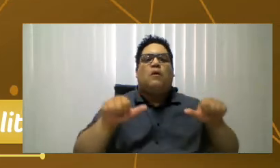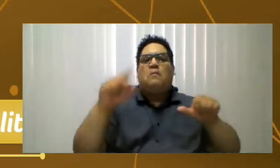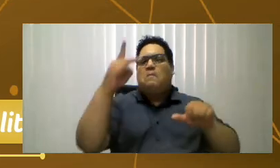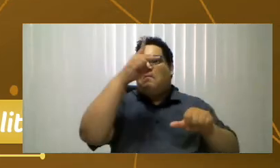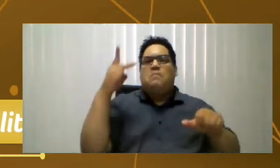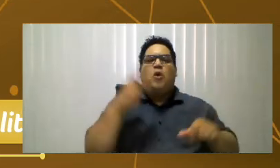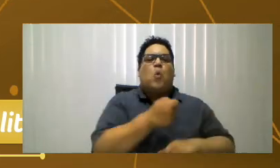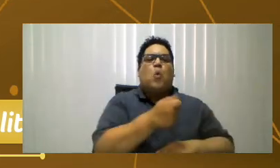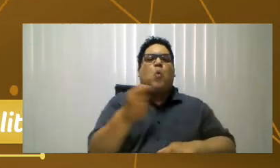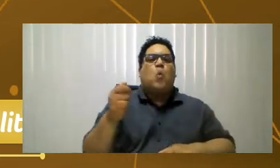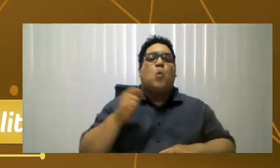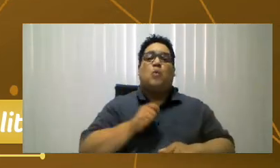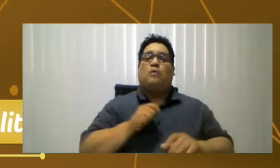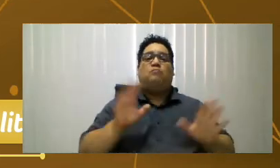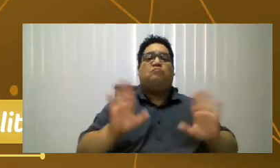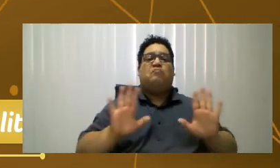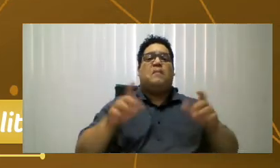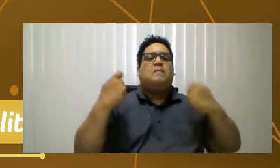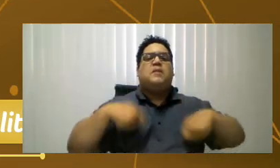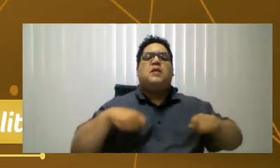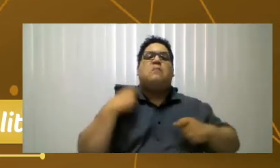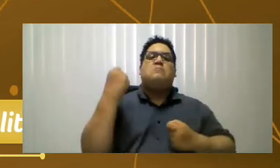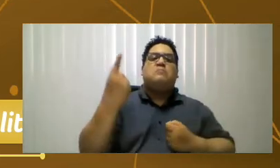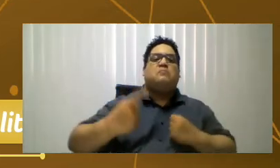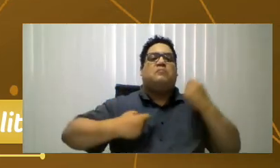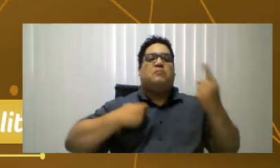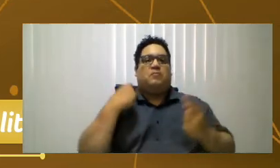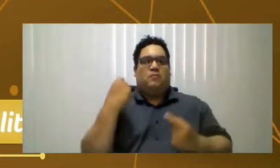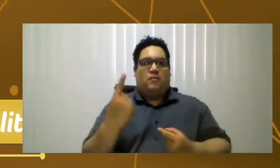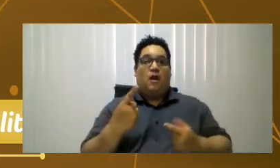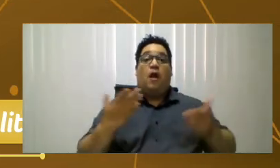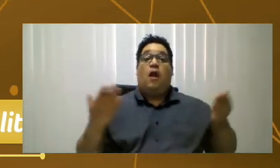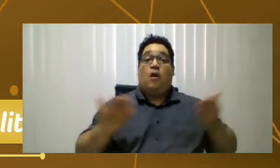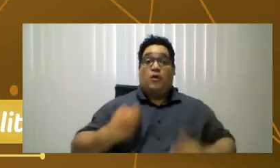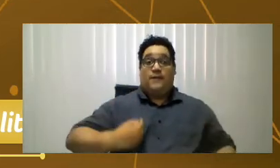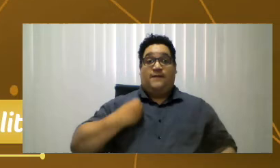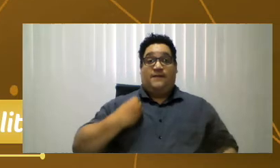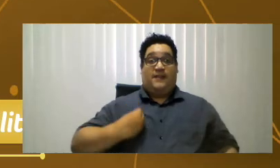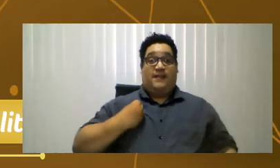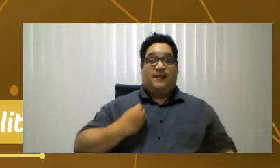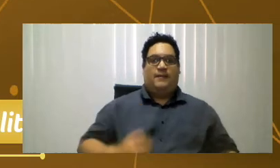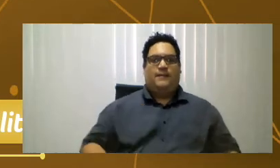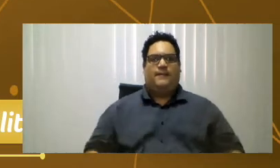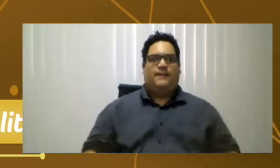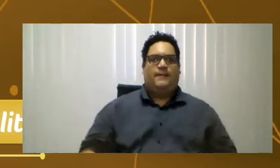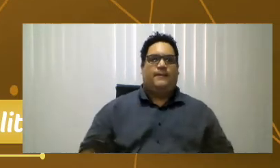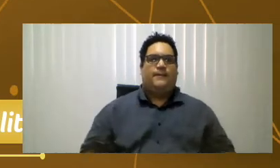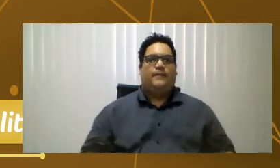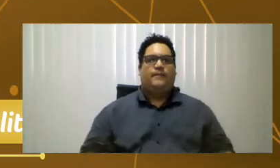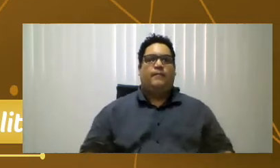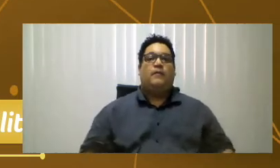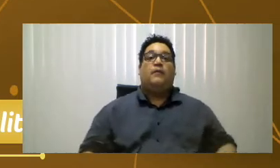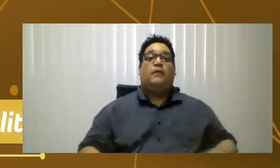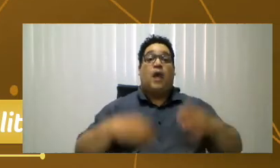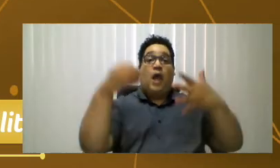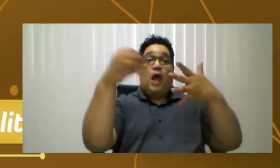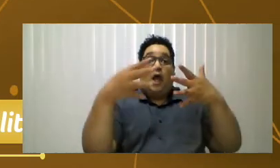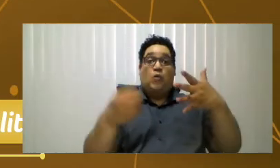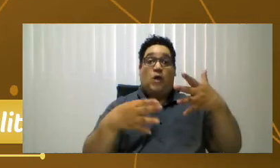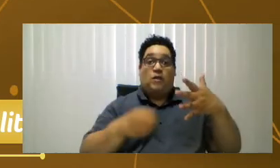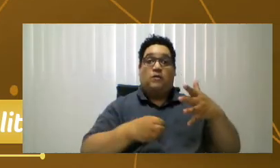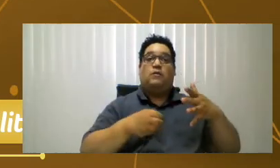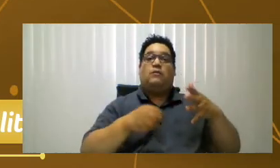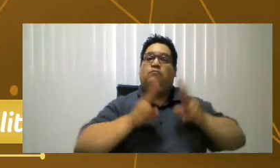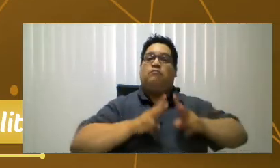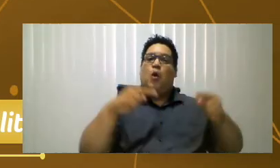onde não tem muita infraestrutura. Então, até o momento, essa frequência de atualização ela atende